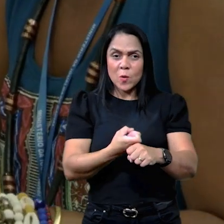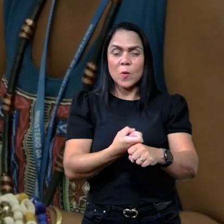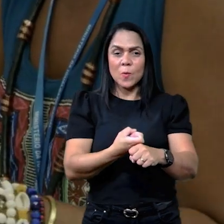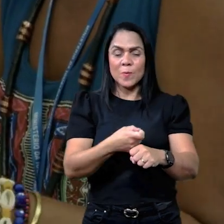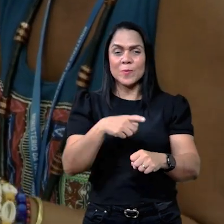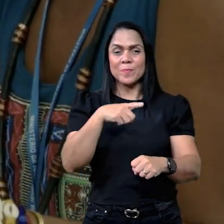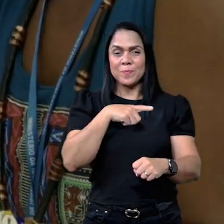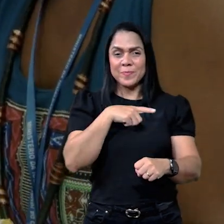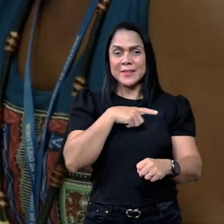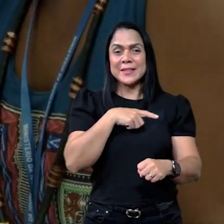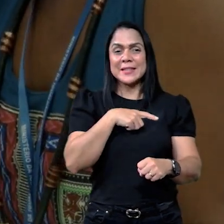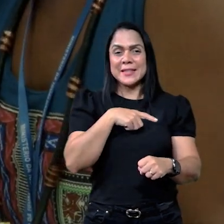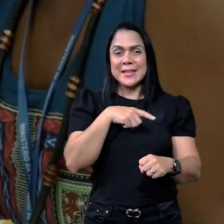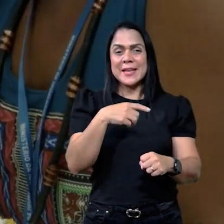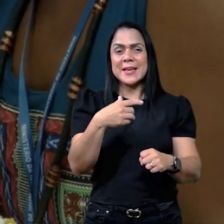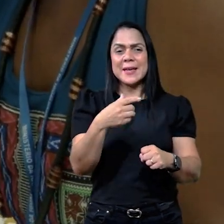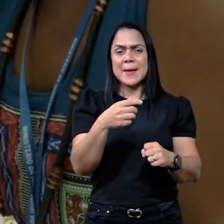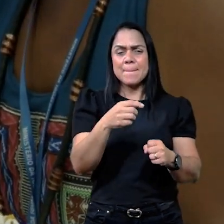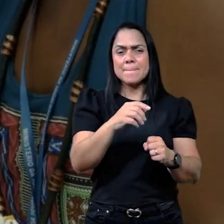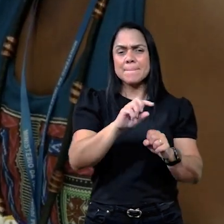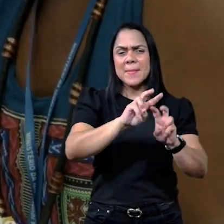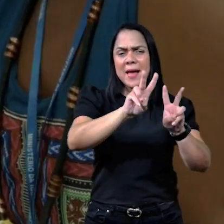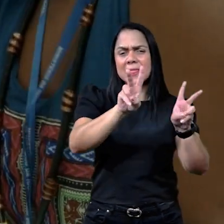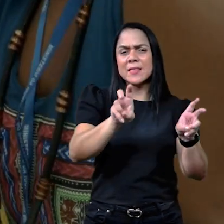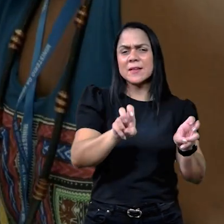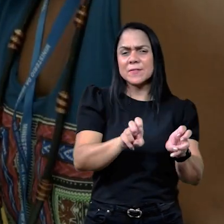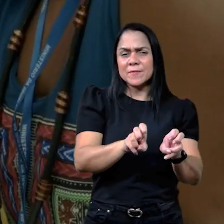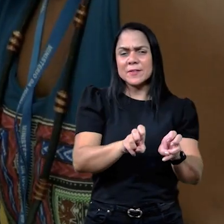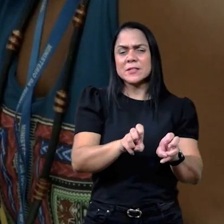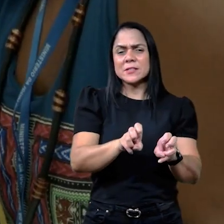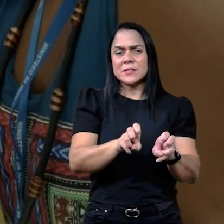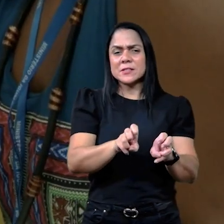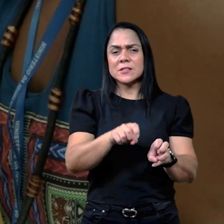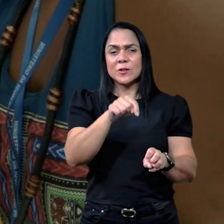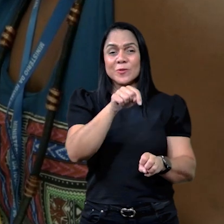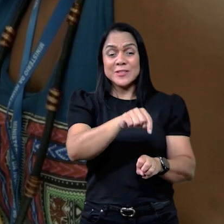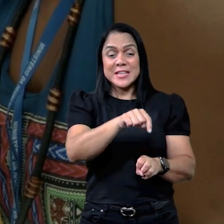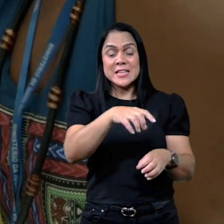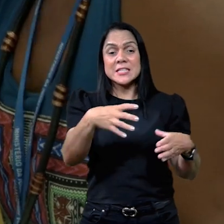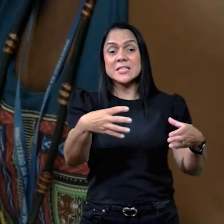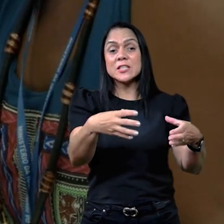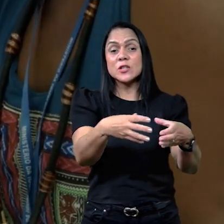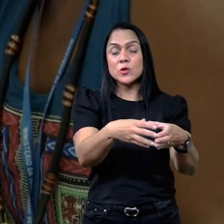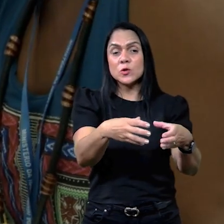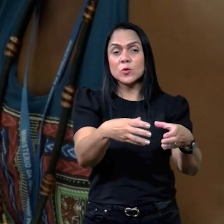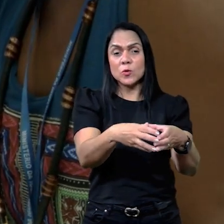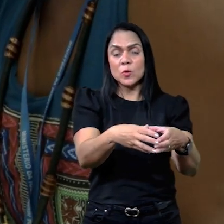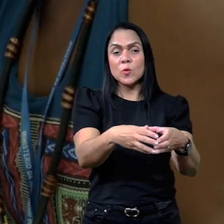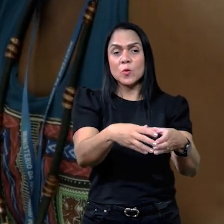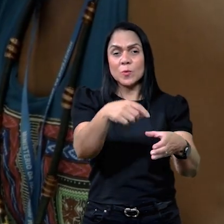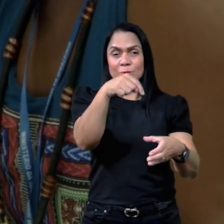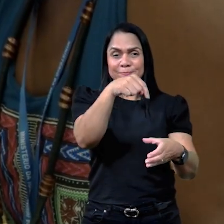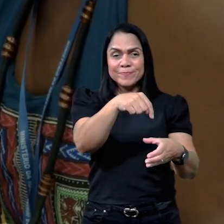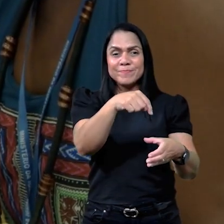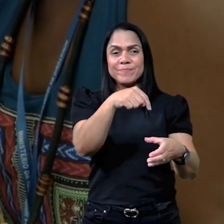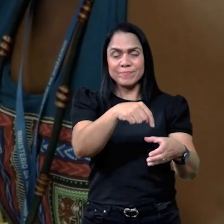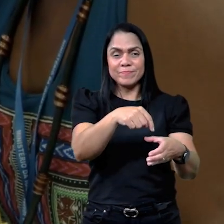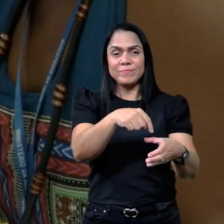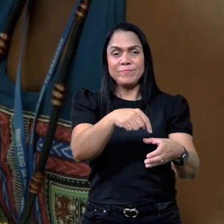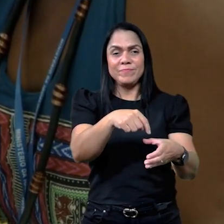é que a gente tem essa definição dos quilombolas. Lá no artigo 2º, então, são remanescentes das